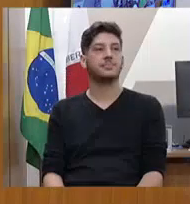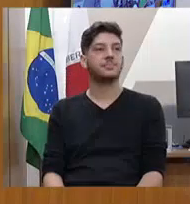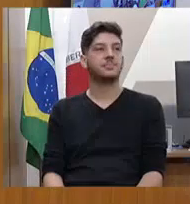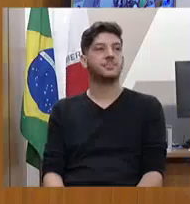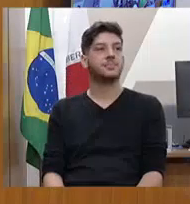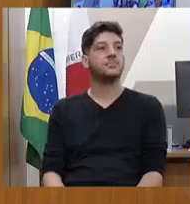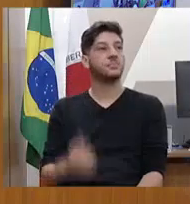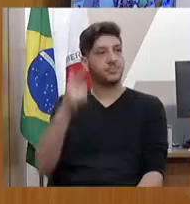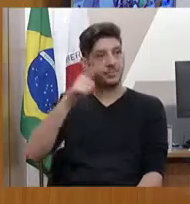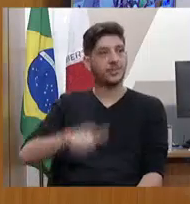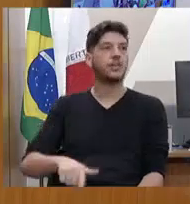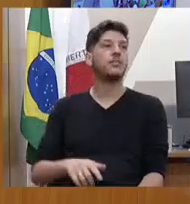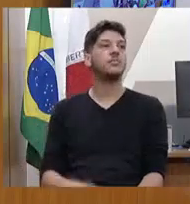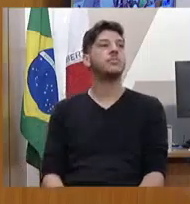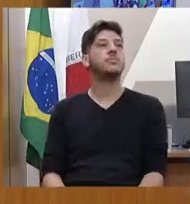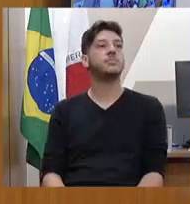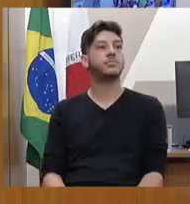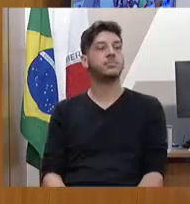próxima